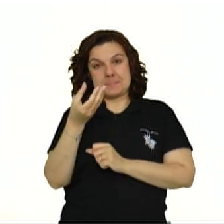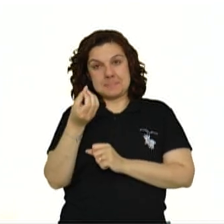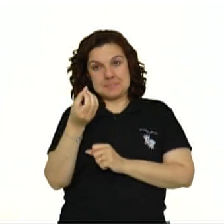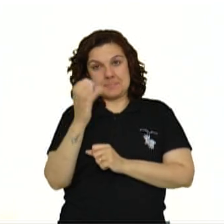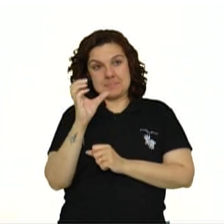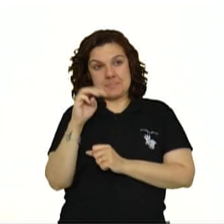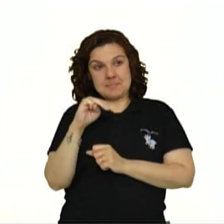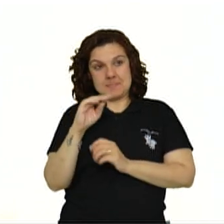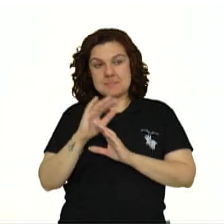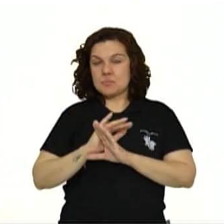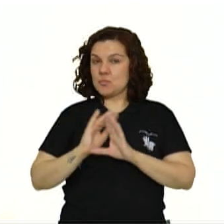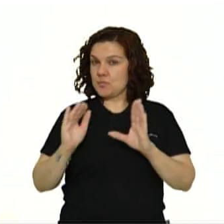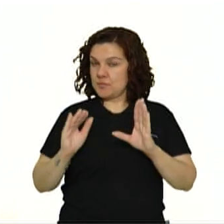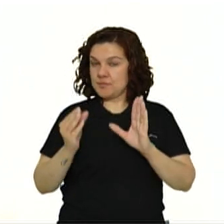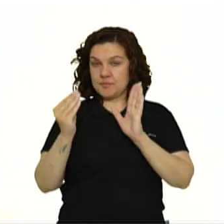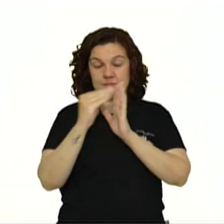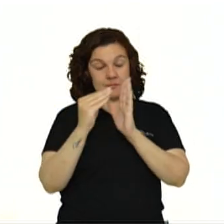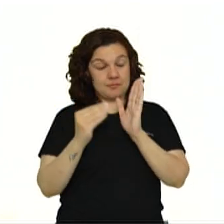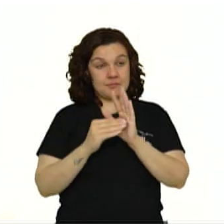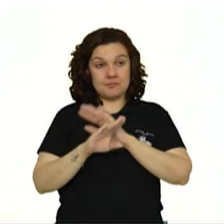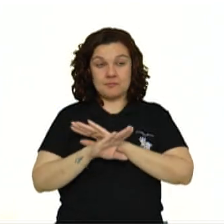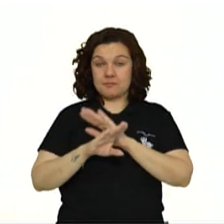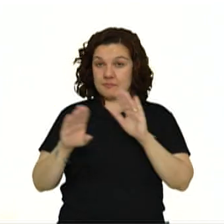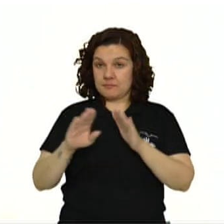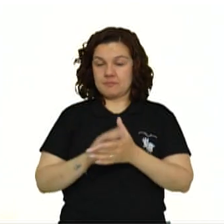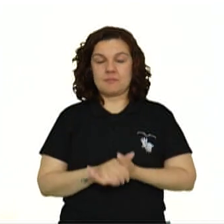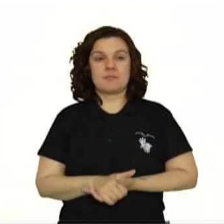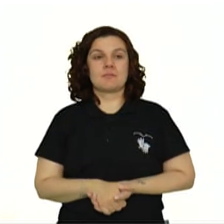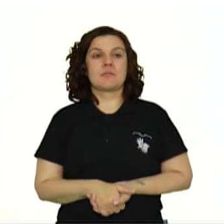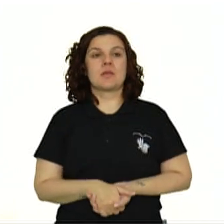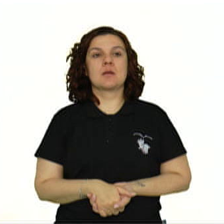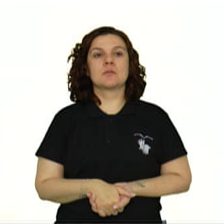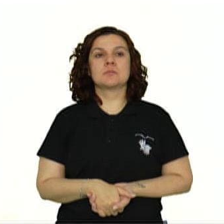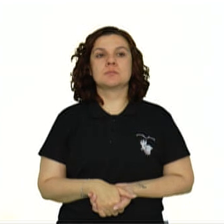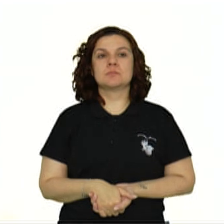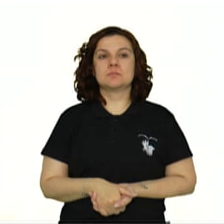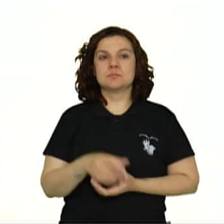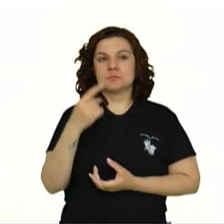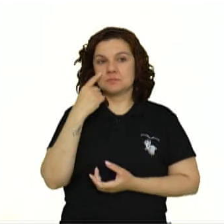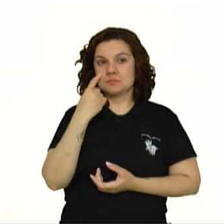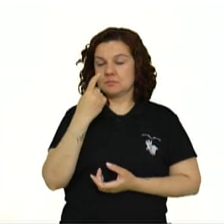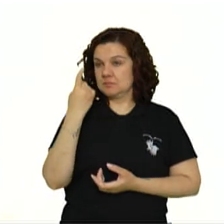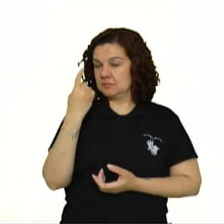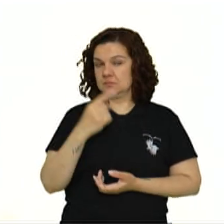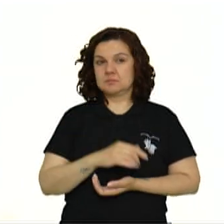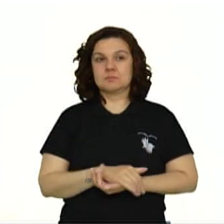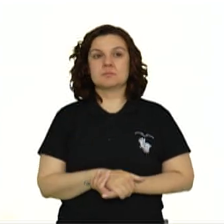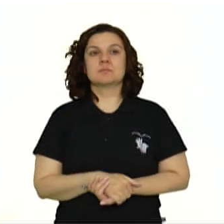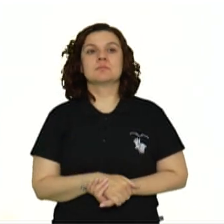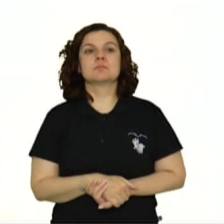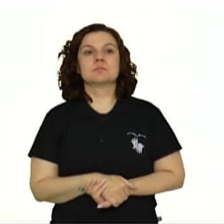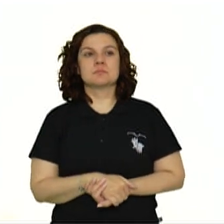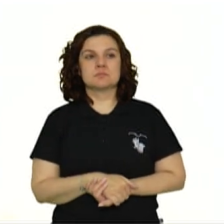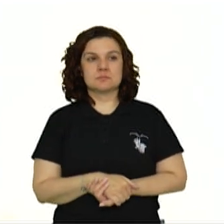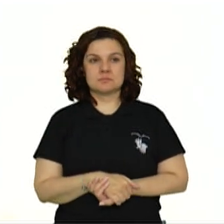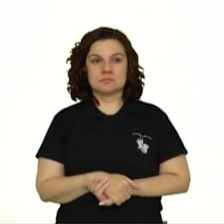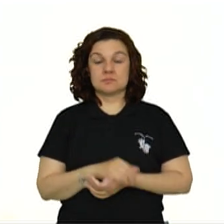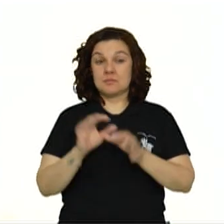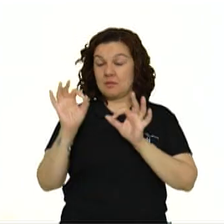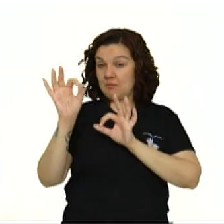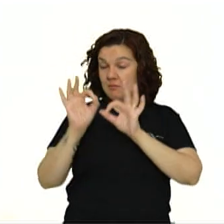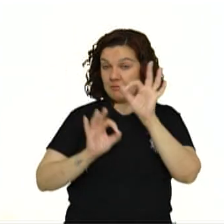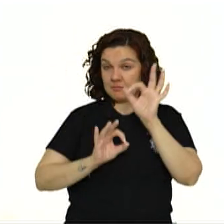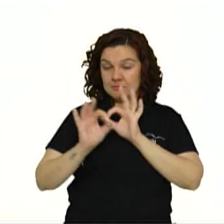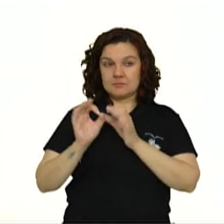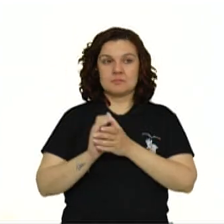60 centímetros. Isso que você tinha que tirar do enunciado, informação numérica. Vamos transformar isso para colocar lá naquele esqueminha. Lembra que